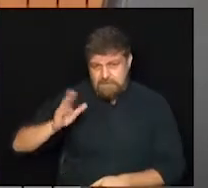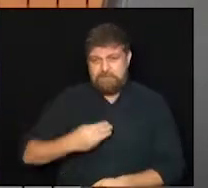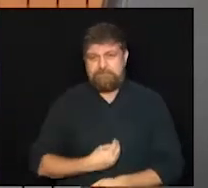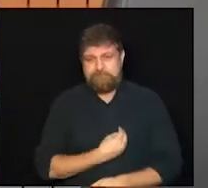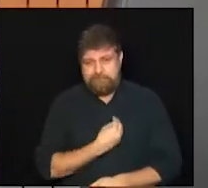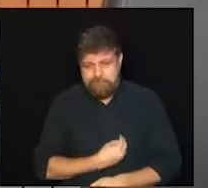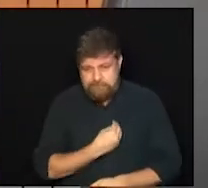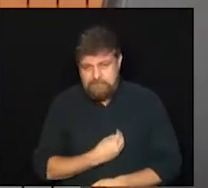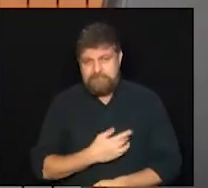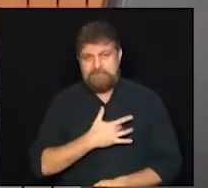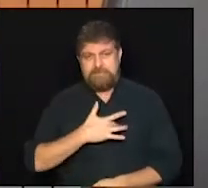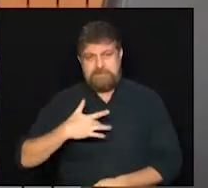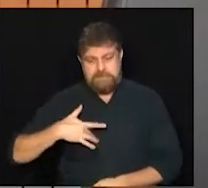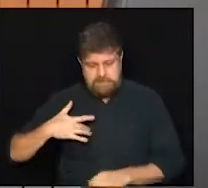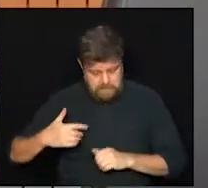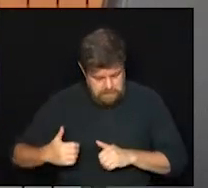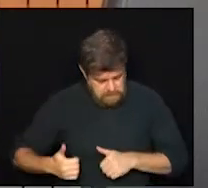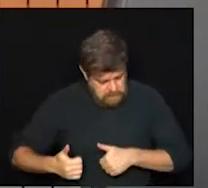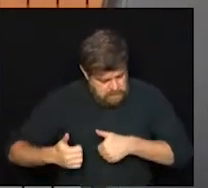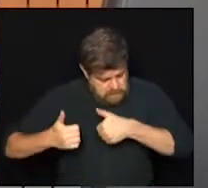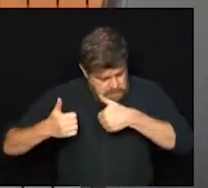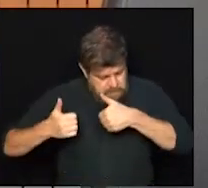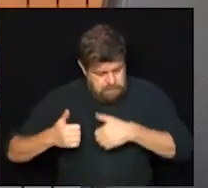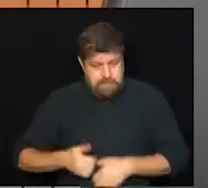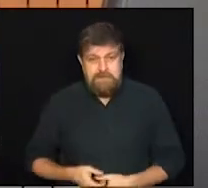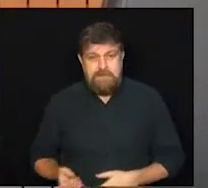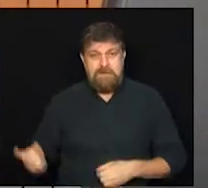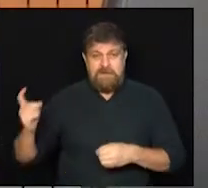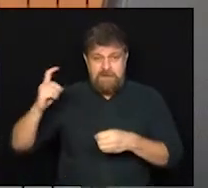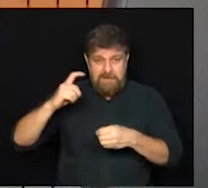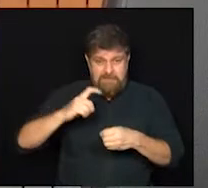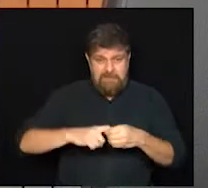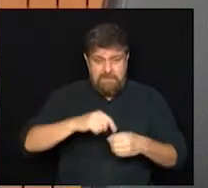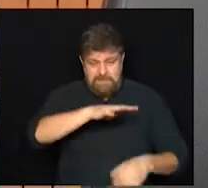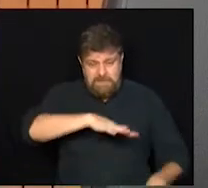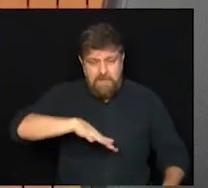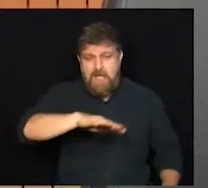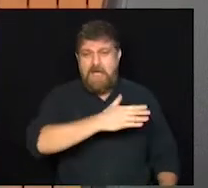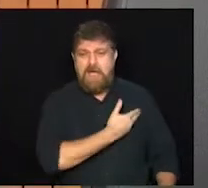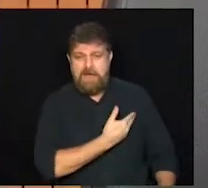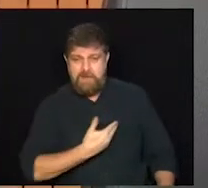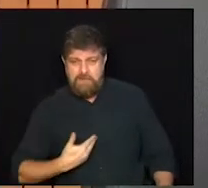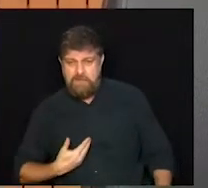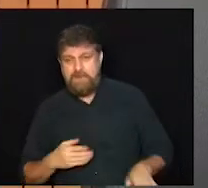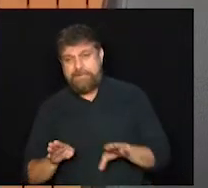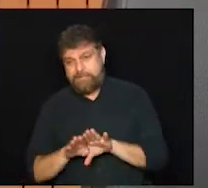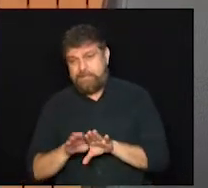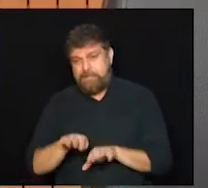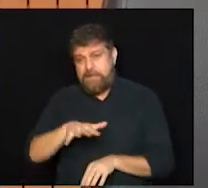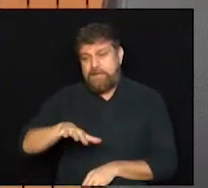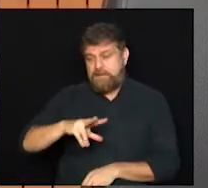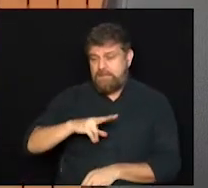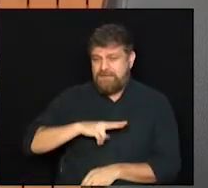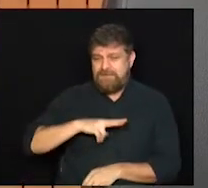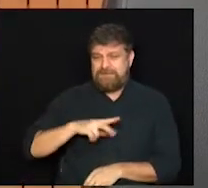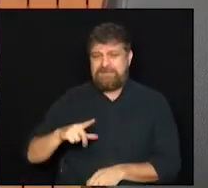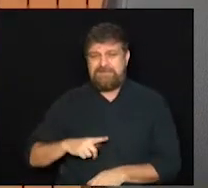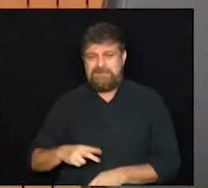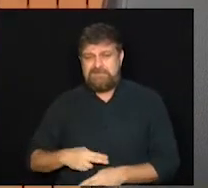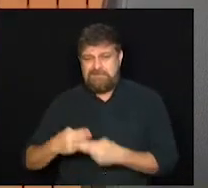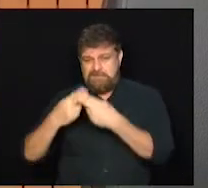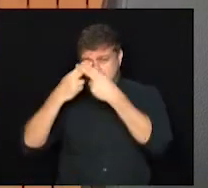se recuperaram da Covid, agora retornam à rede pública e também particular com sequelas,